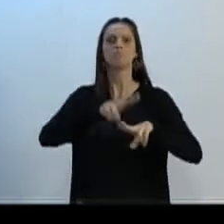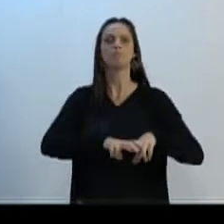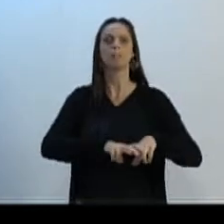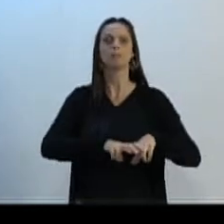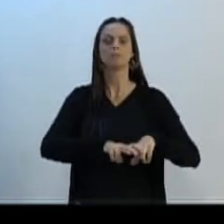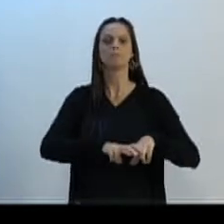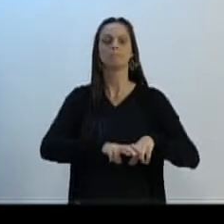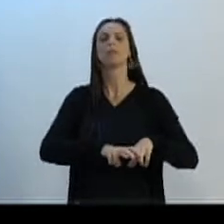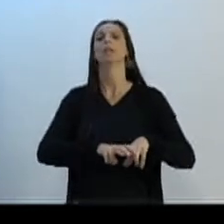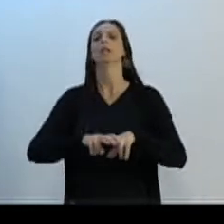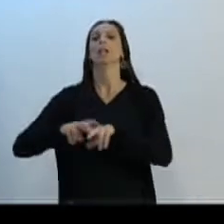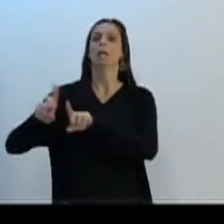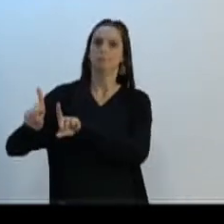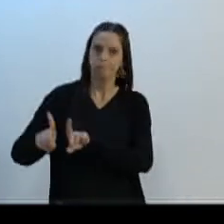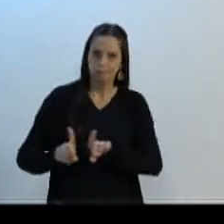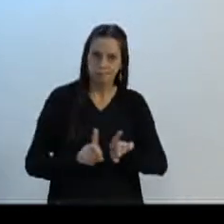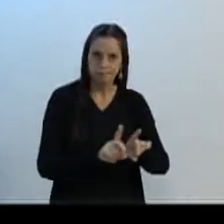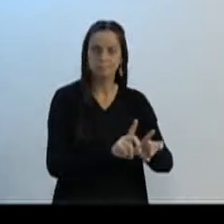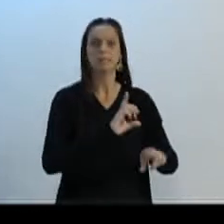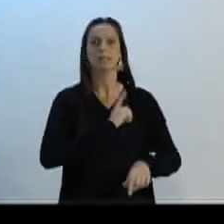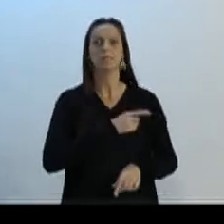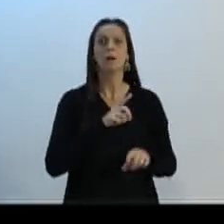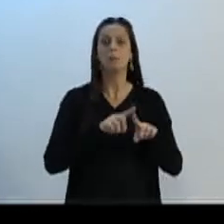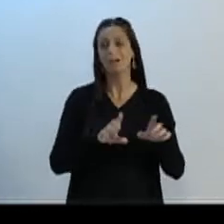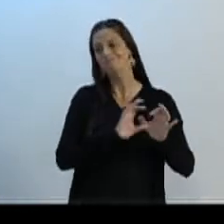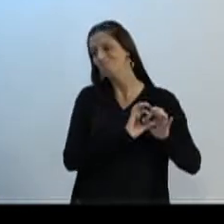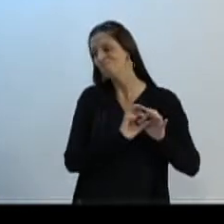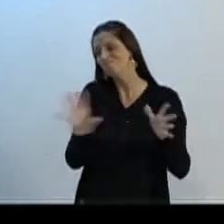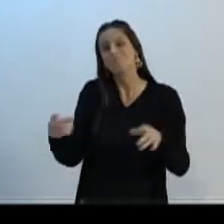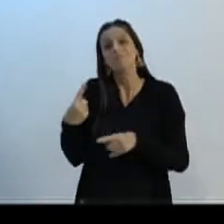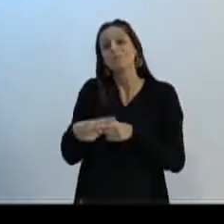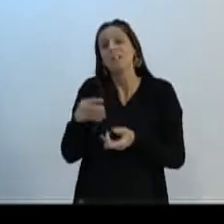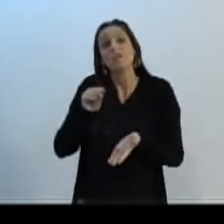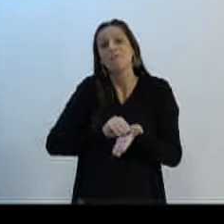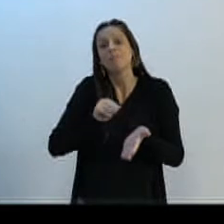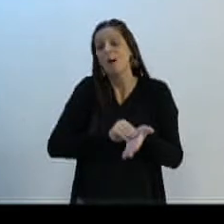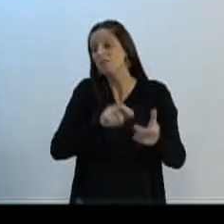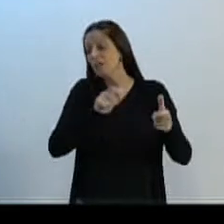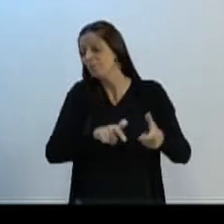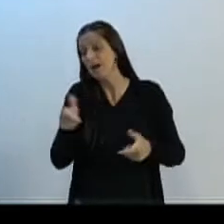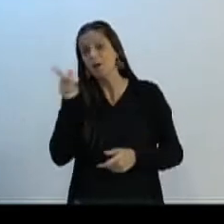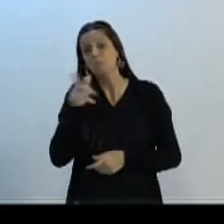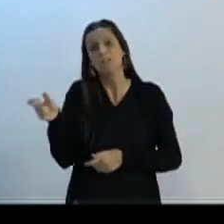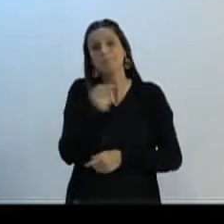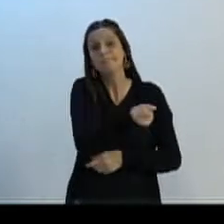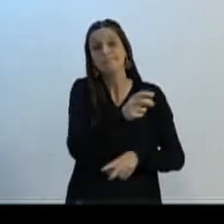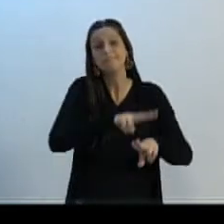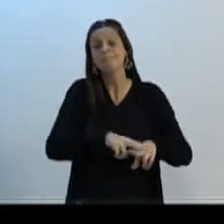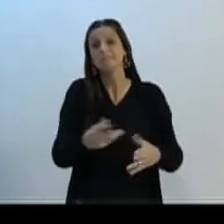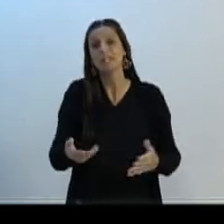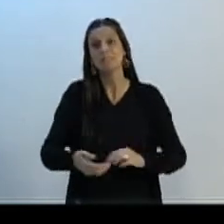foi liberado por falta de vaga no presídio de Blumenau.